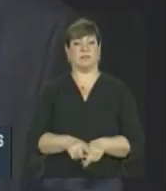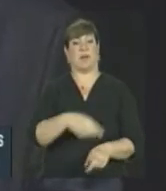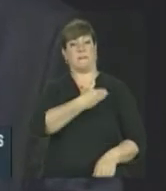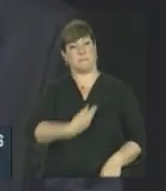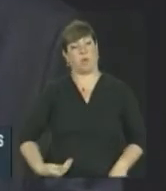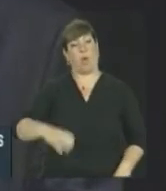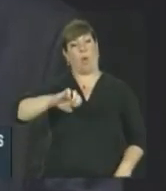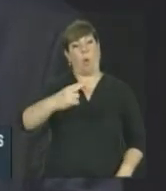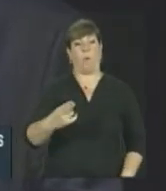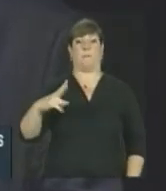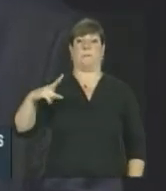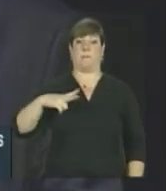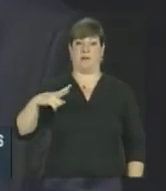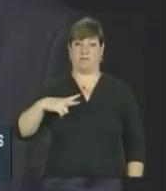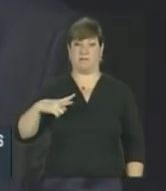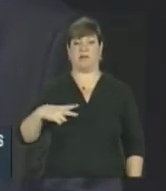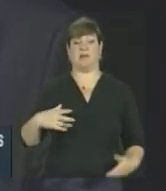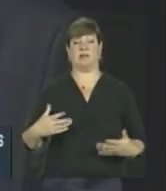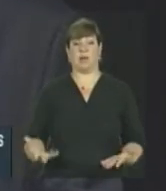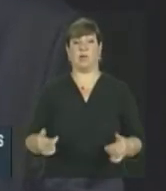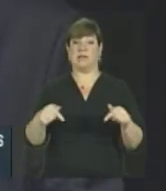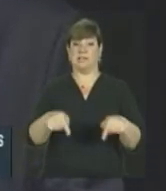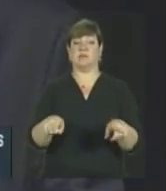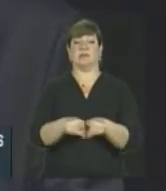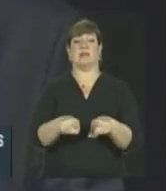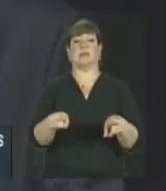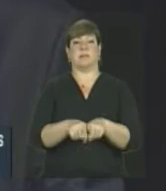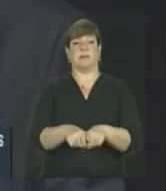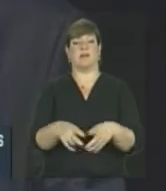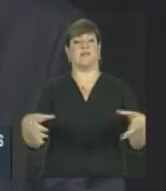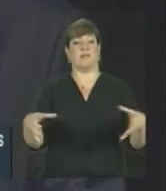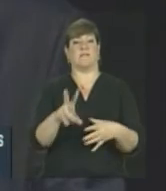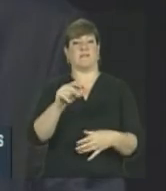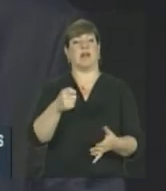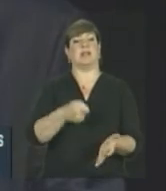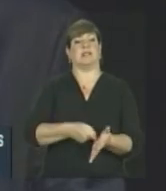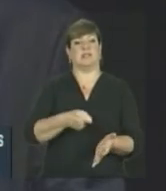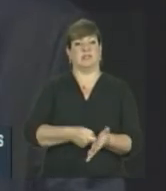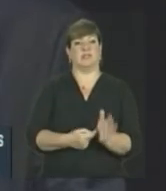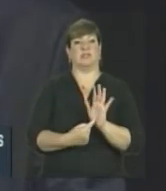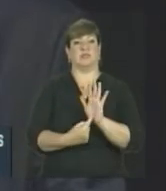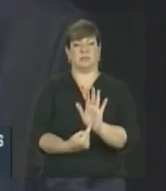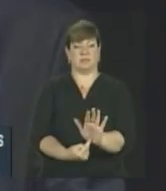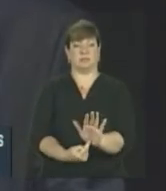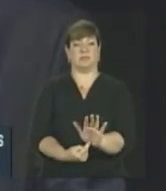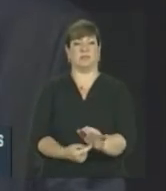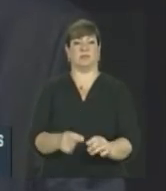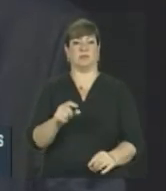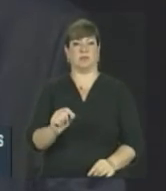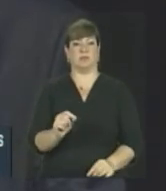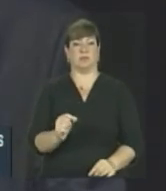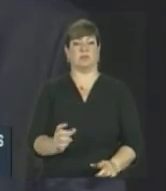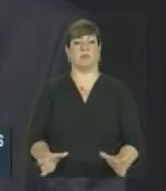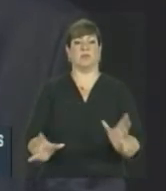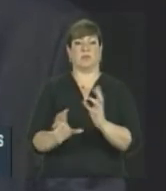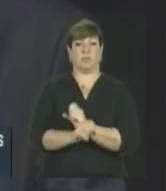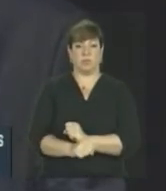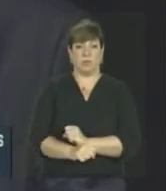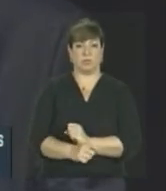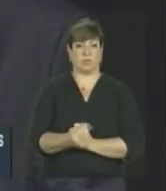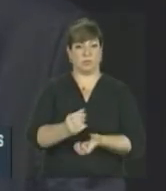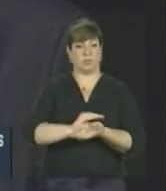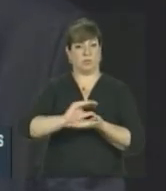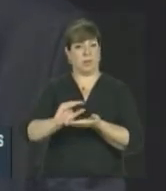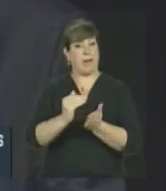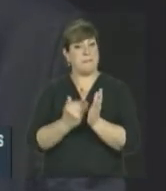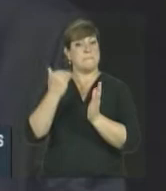ou privada. Então, isso também vai exigir um recurso a